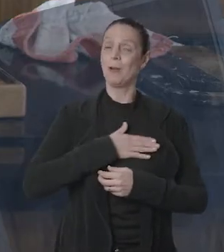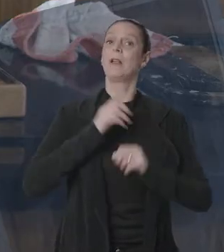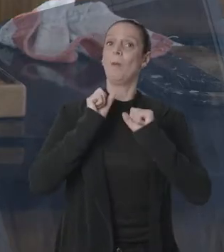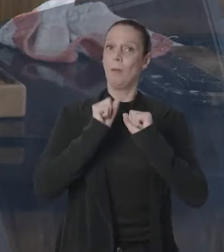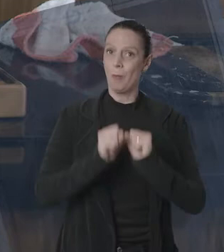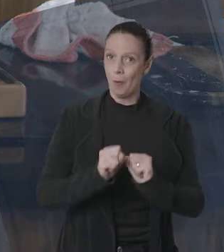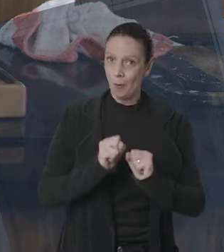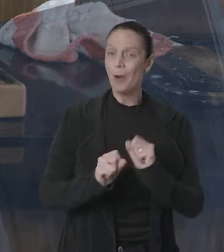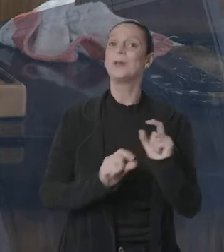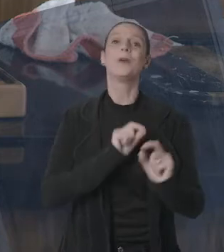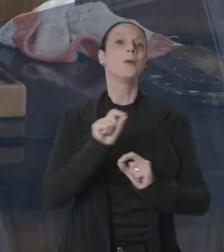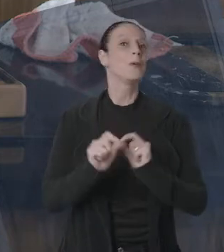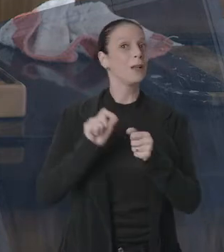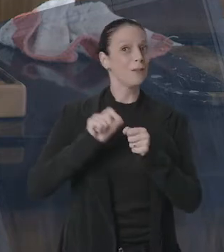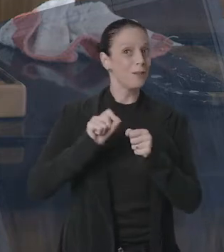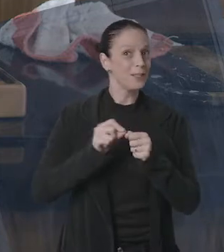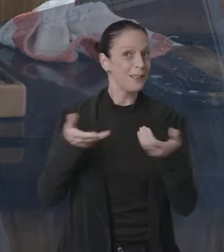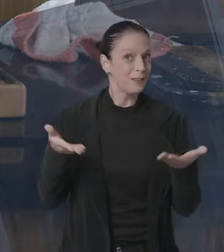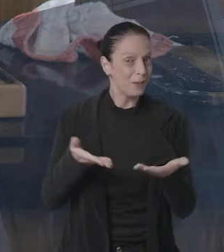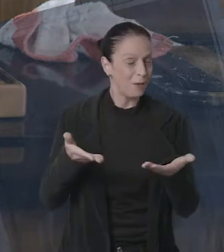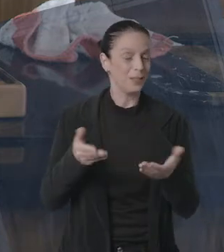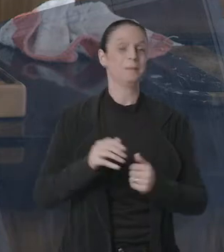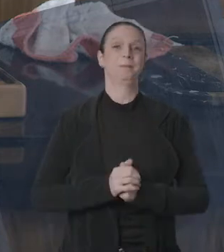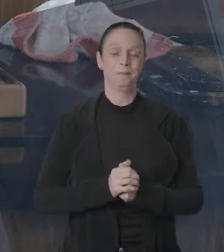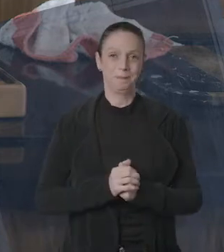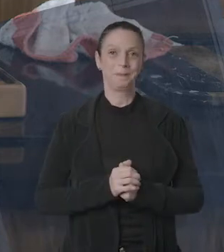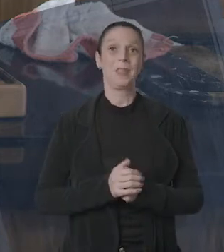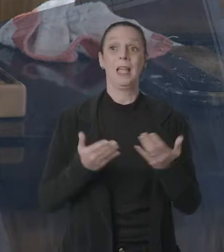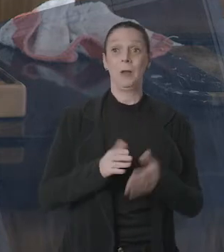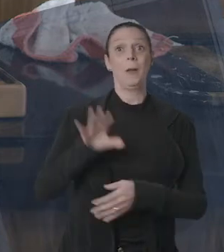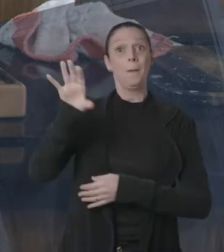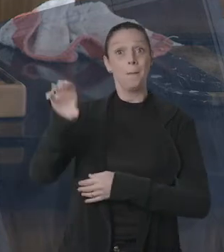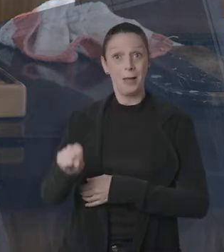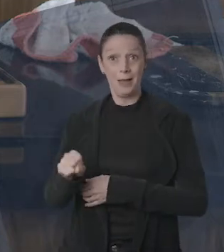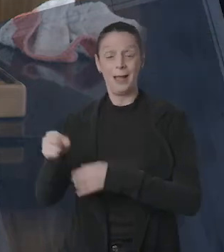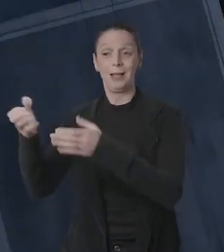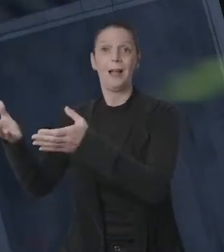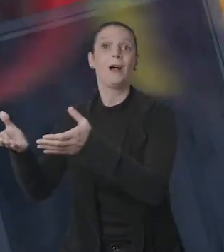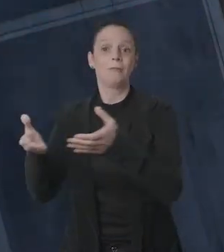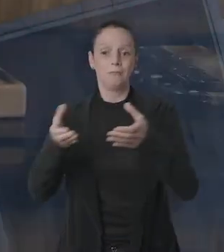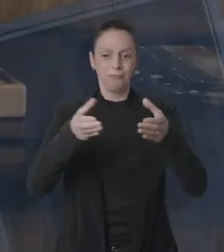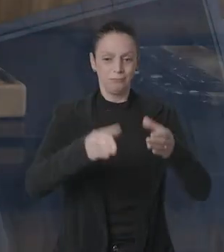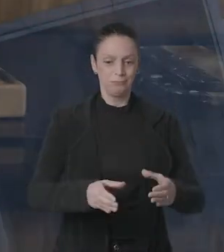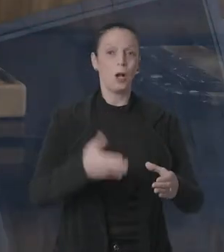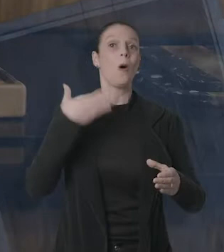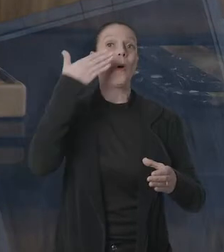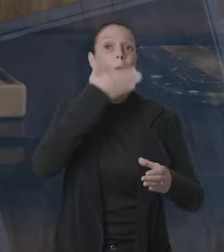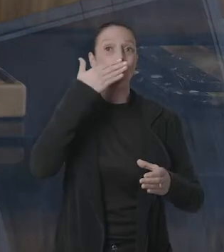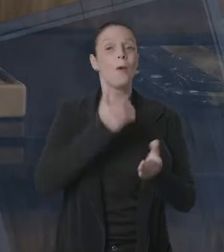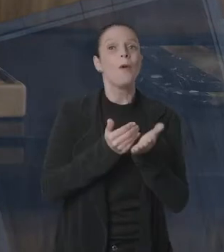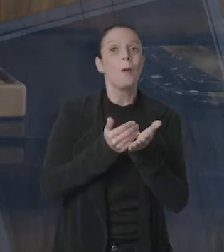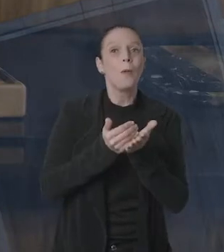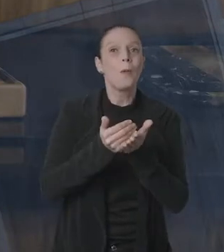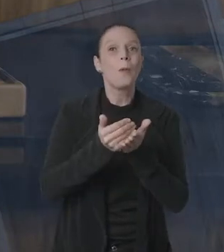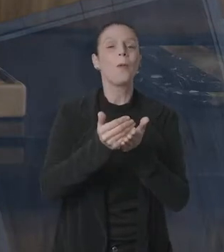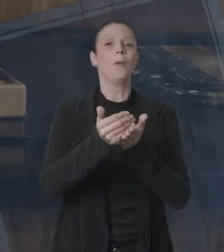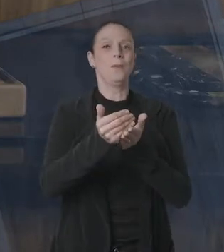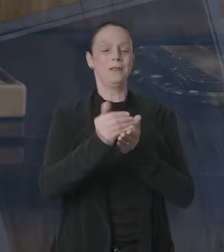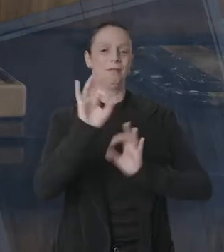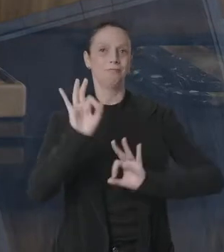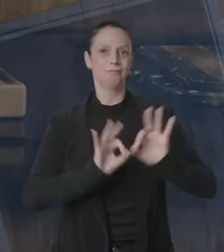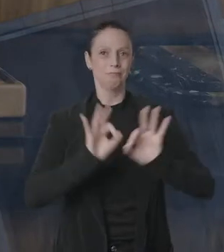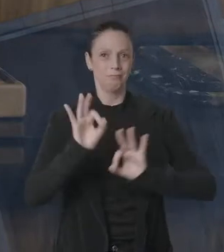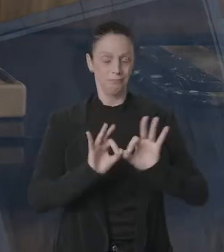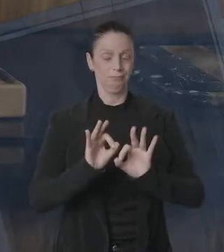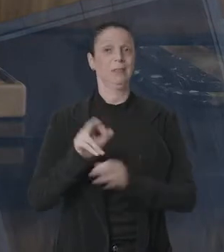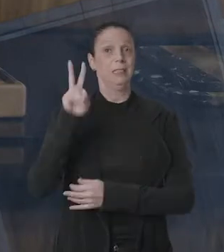do chantininho. Vamos então tirar o bolo da geladeira e começar a confeitar. Então agora, nosso bolo já descansou